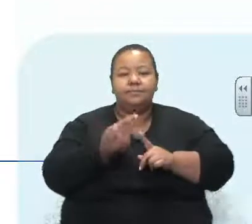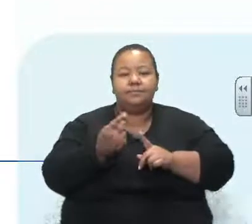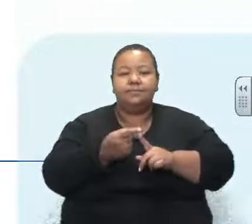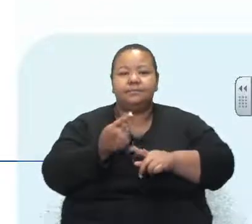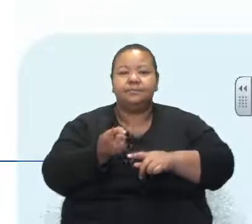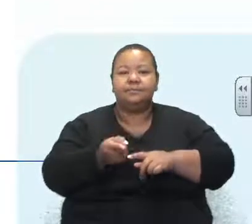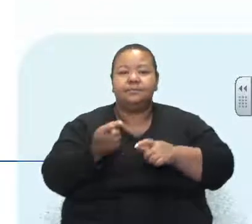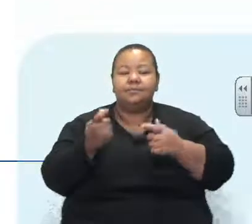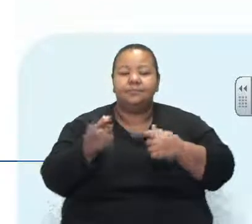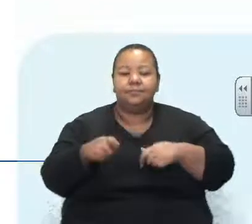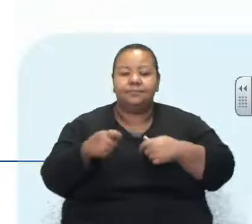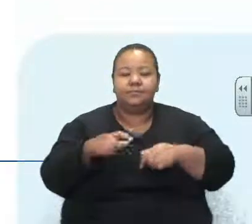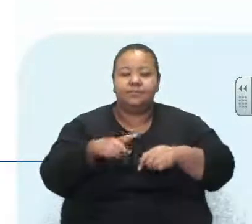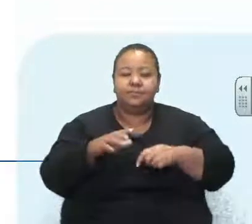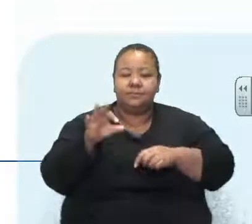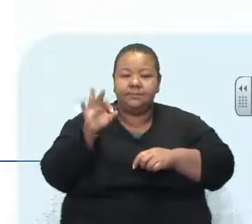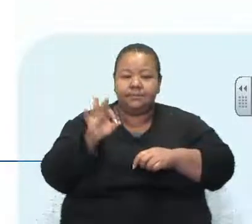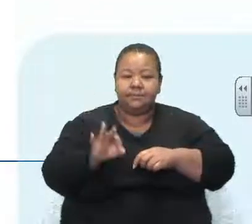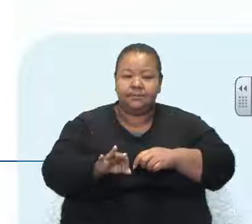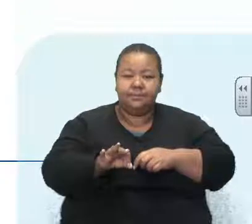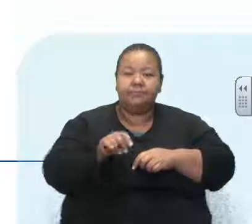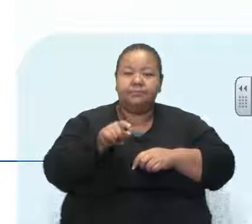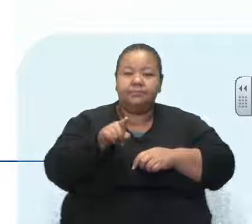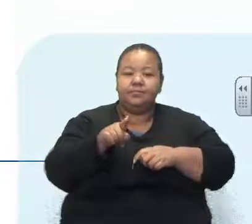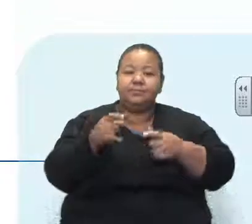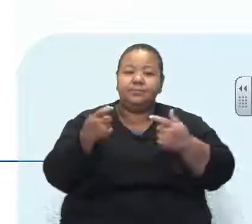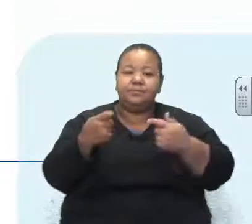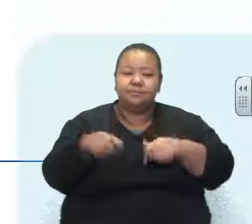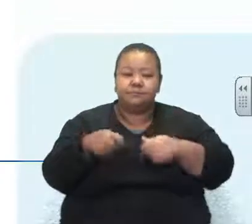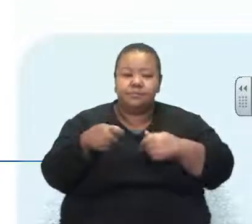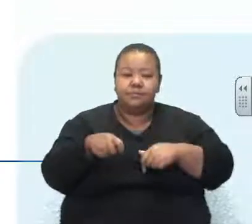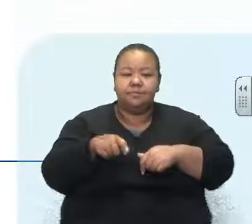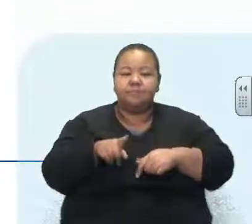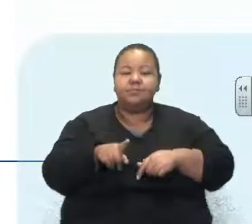tem que ter certeza do que você precisa